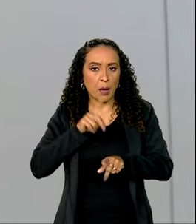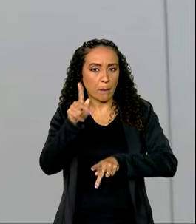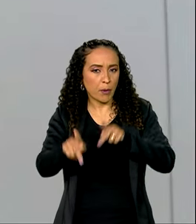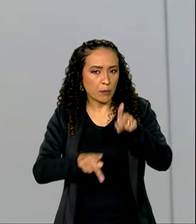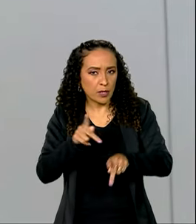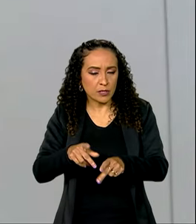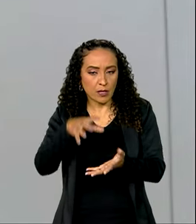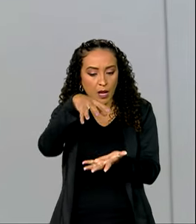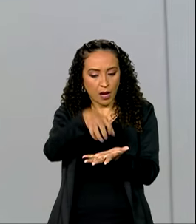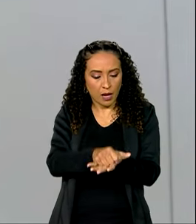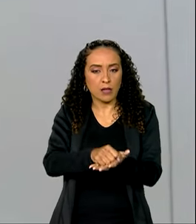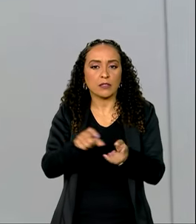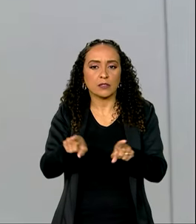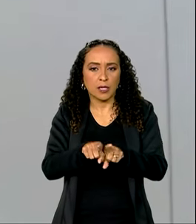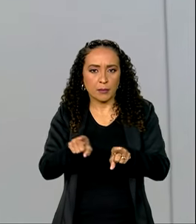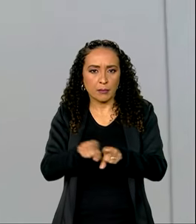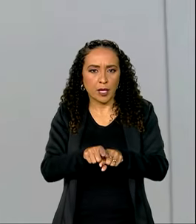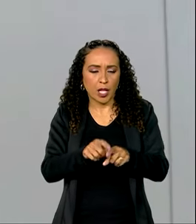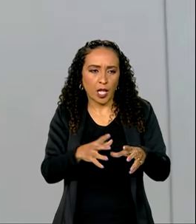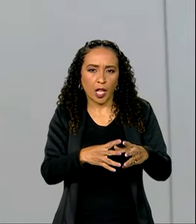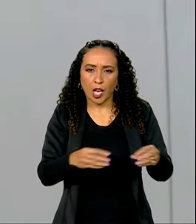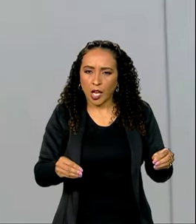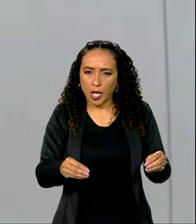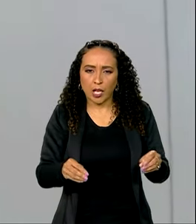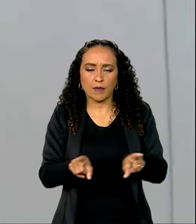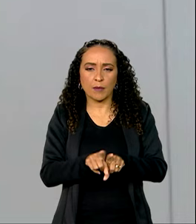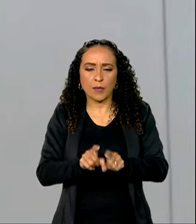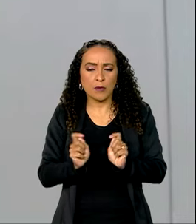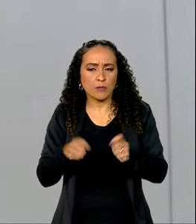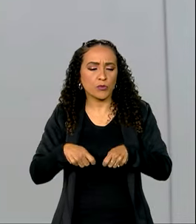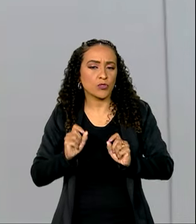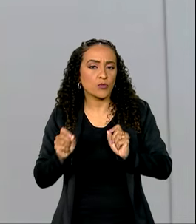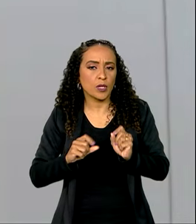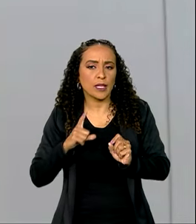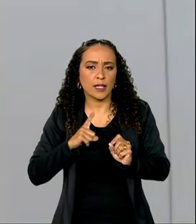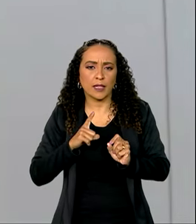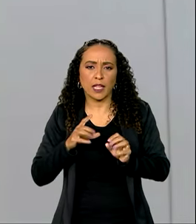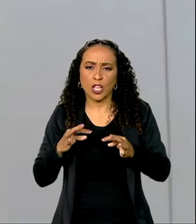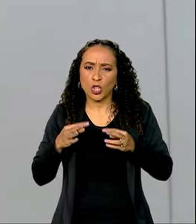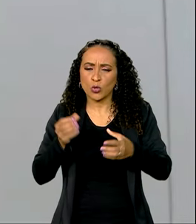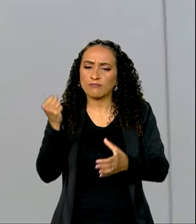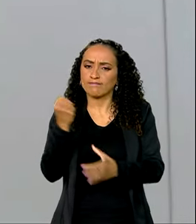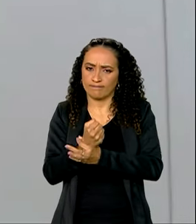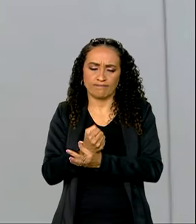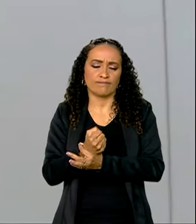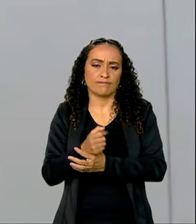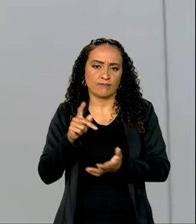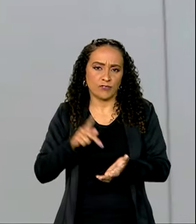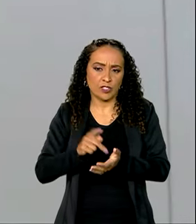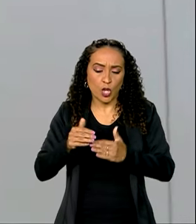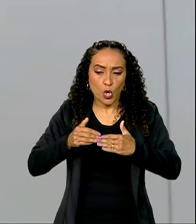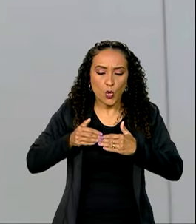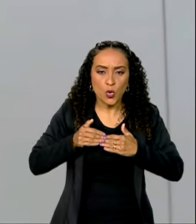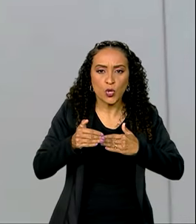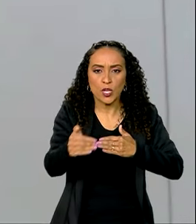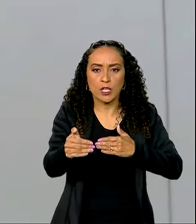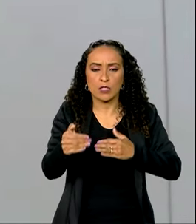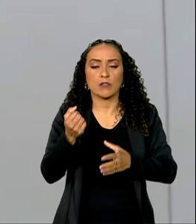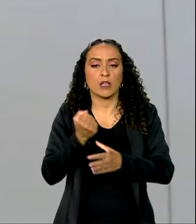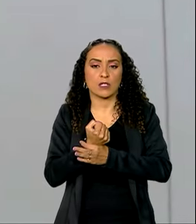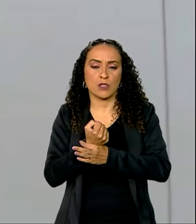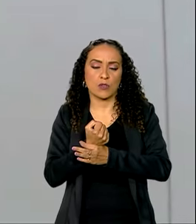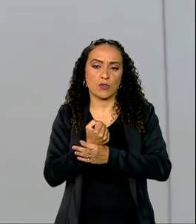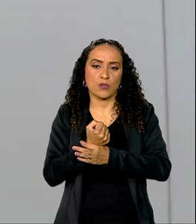população cadastrada e fidelizada para que possa a gente ter todo, garantir, né, no início, a